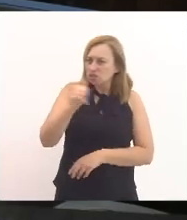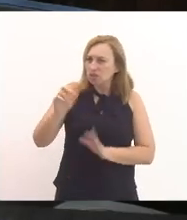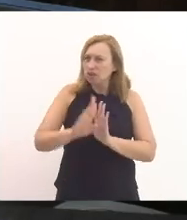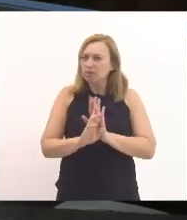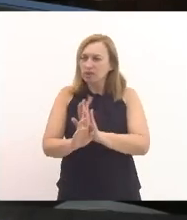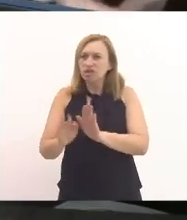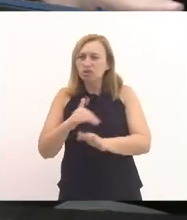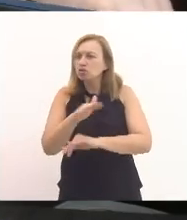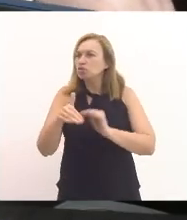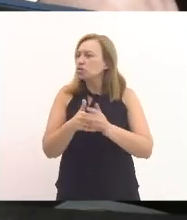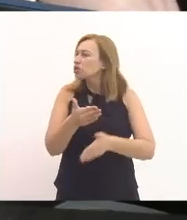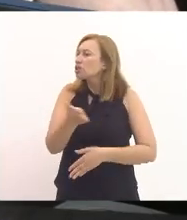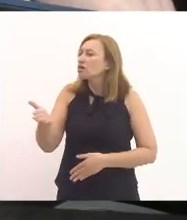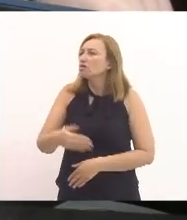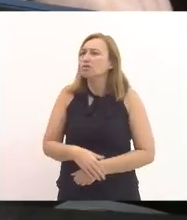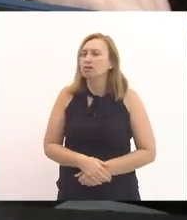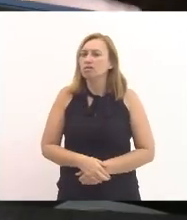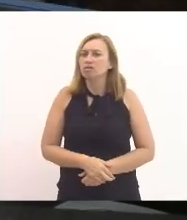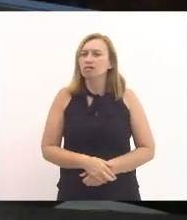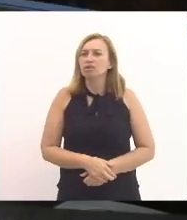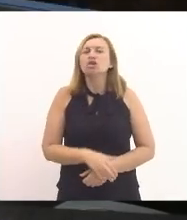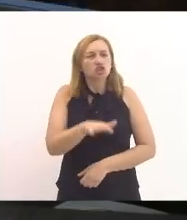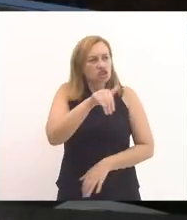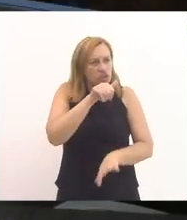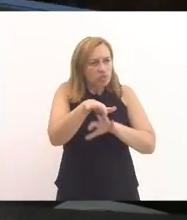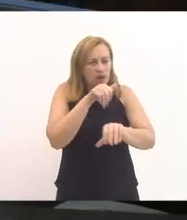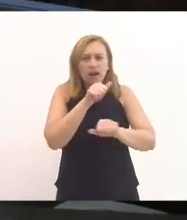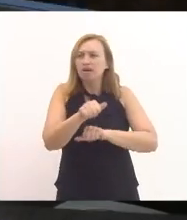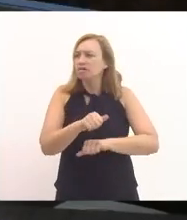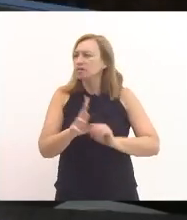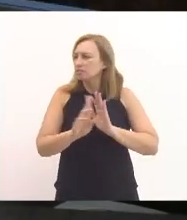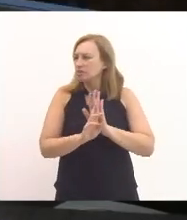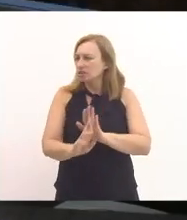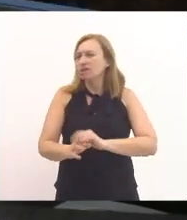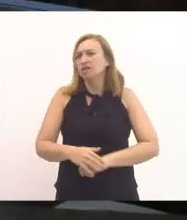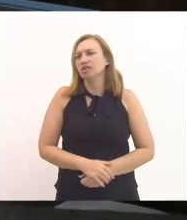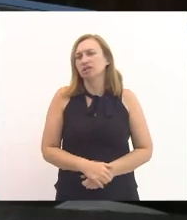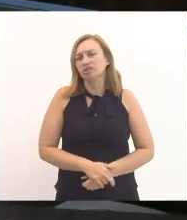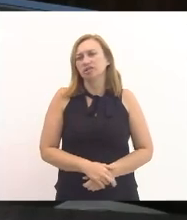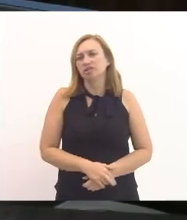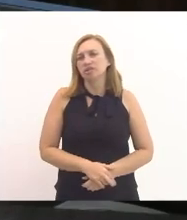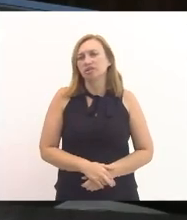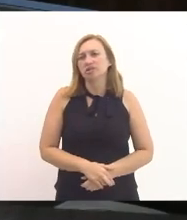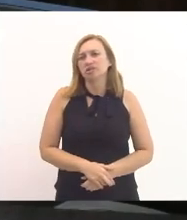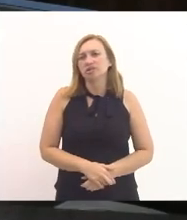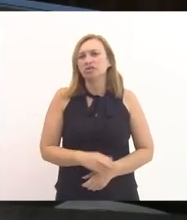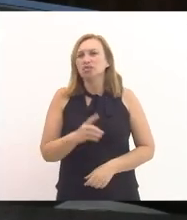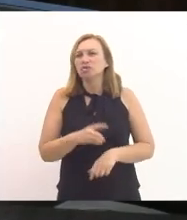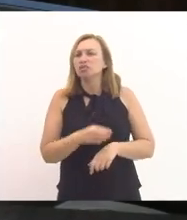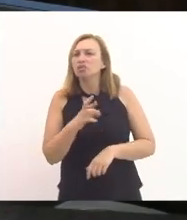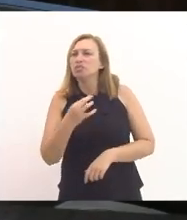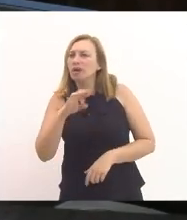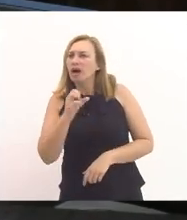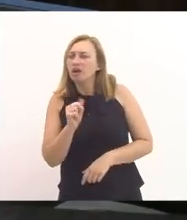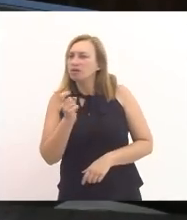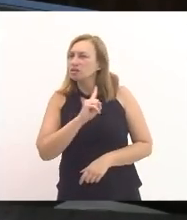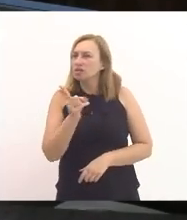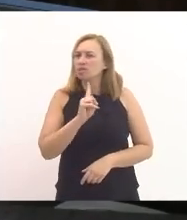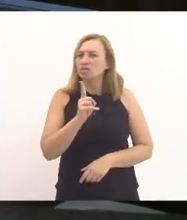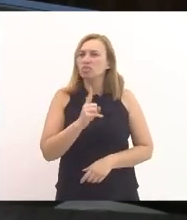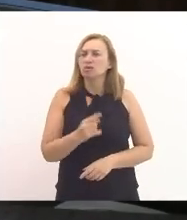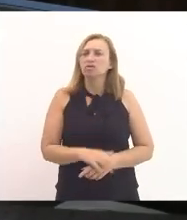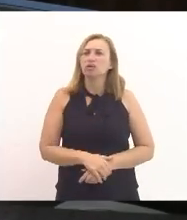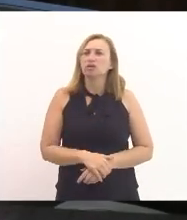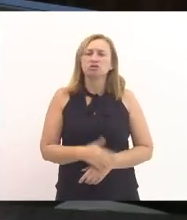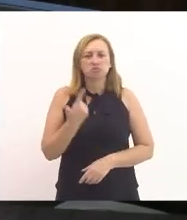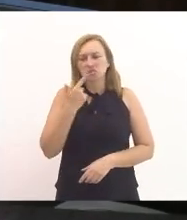representação todo mundo ainda o chamado representante pode eu tô marca o início não tomar com o início que nem eu a gente